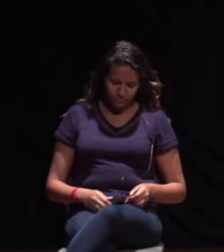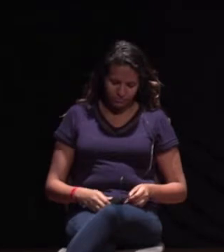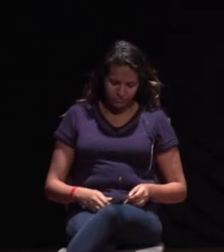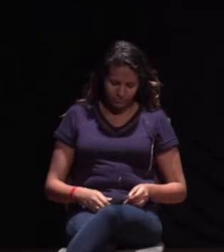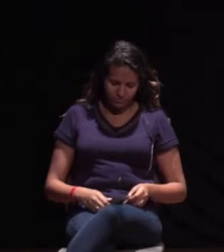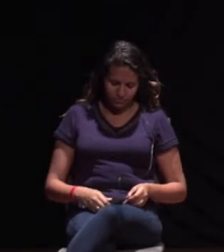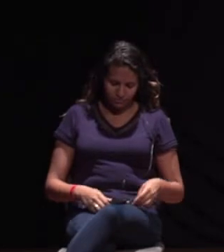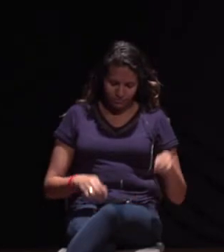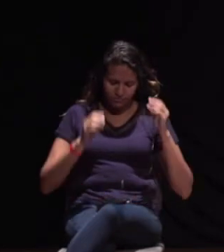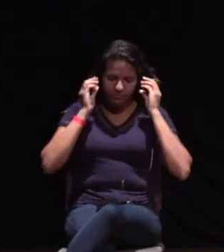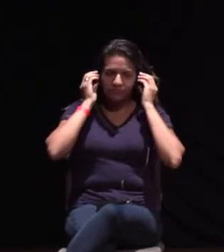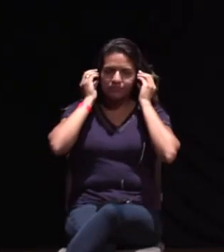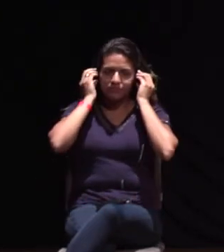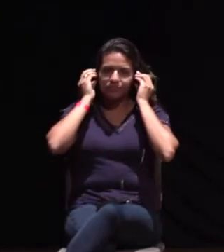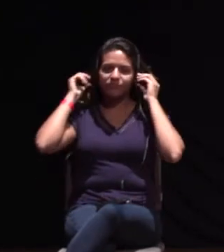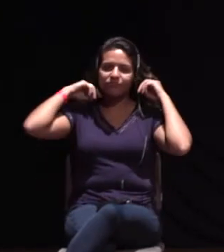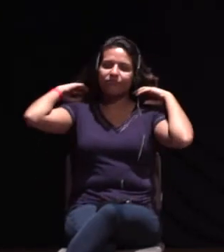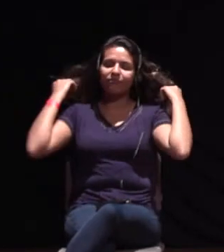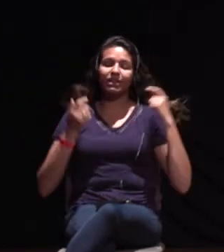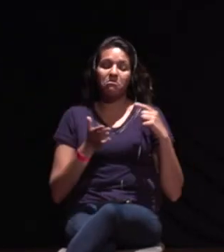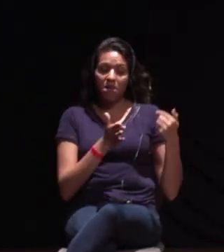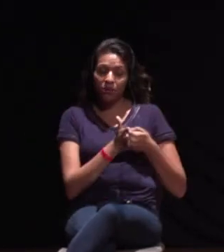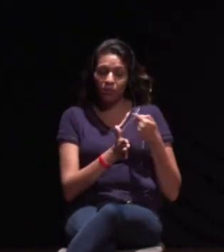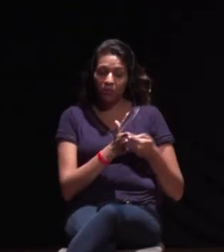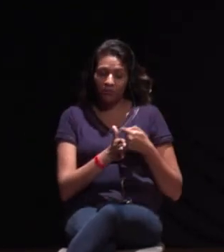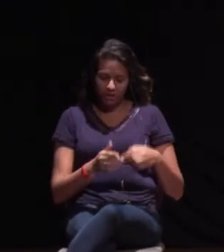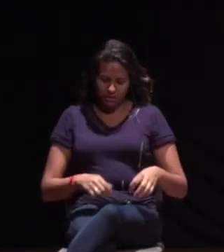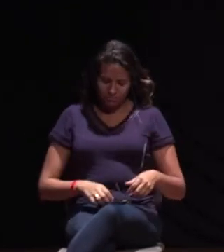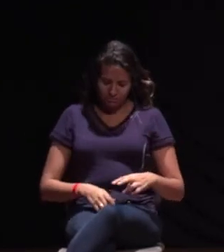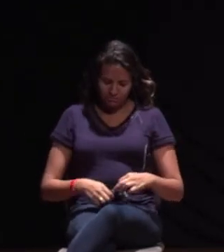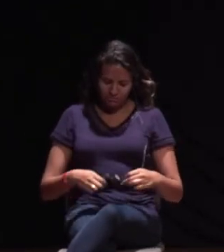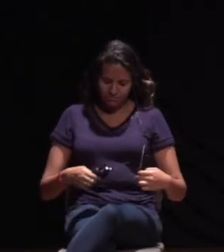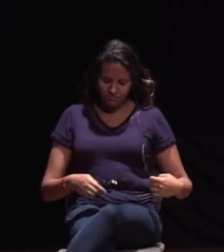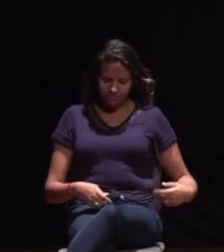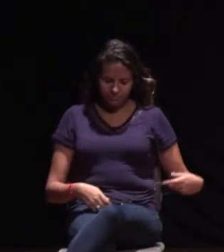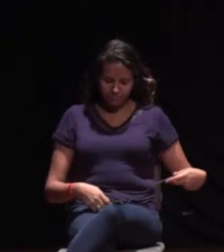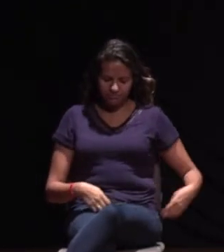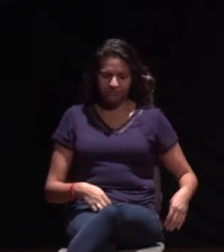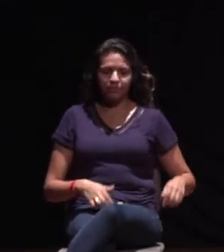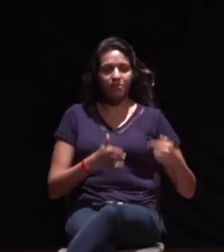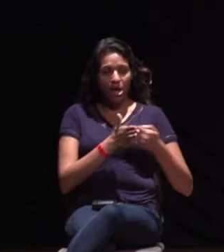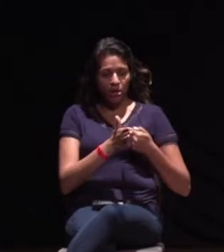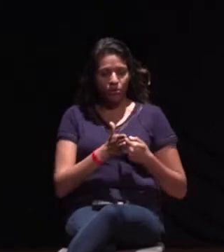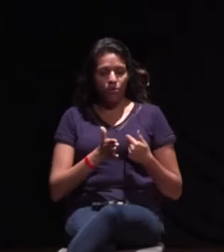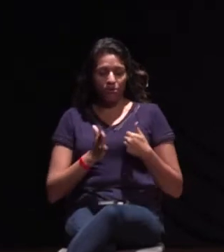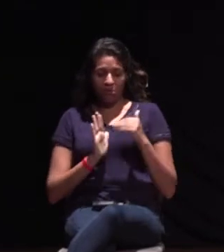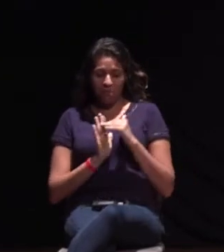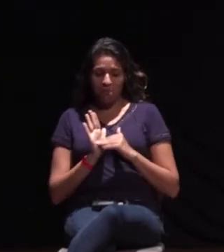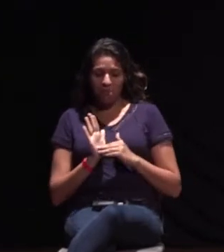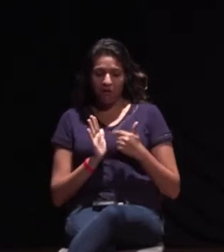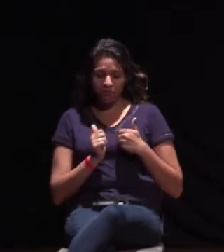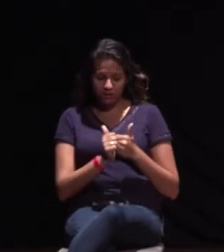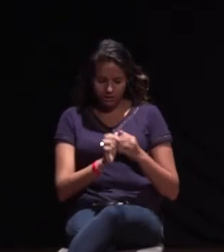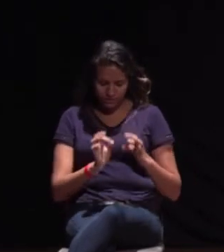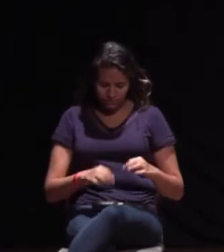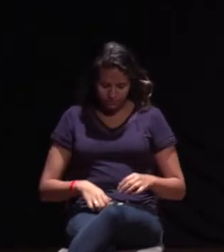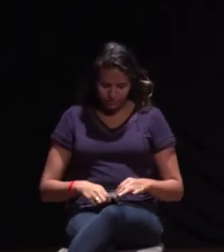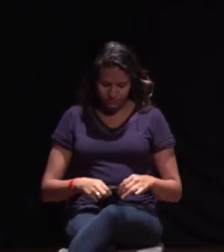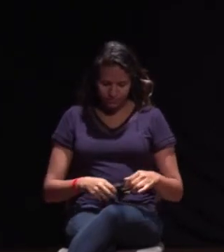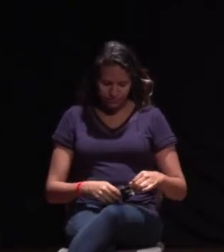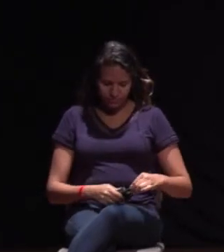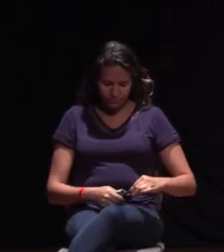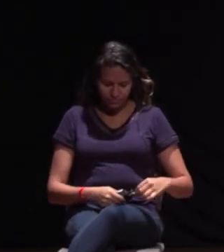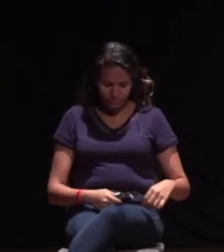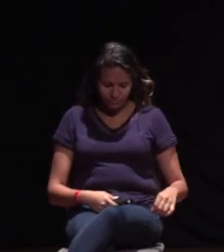Following the order of questions, I'm saying. No, what's interesting, so the Anti-Museum is a book that we